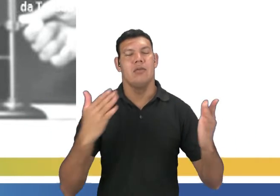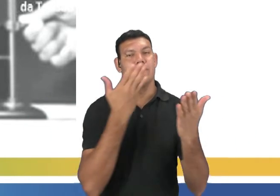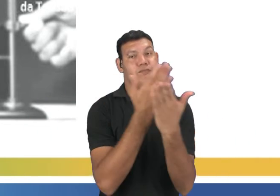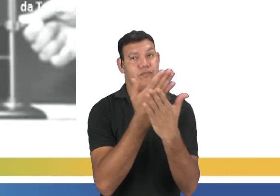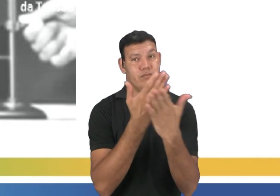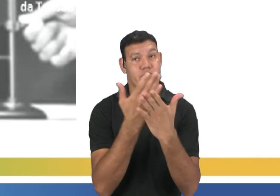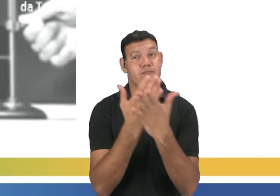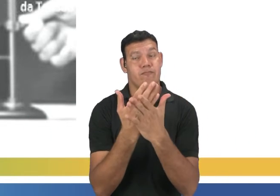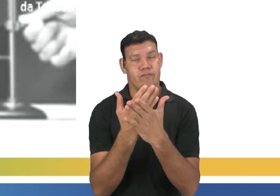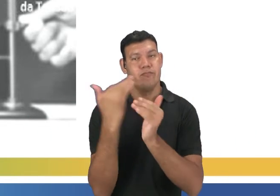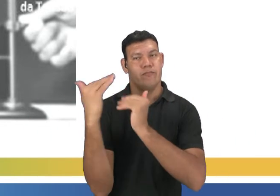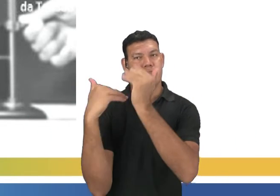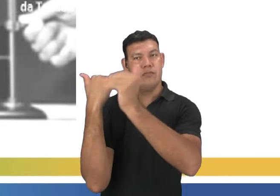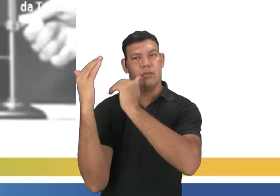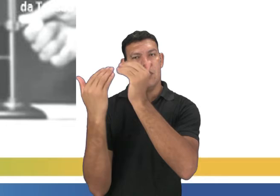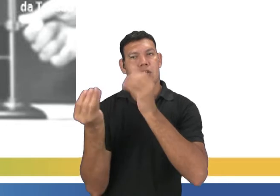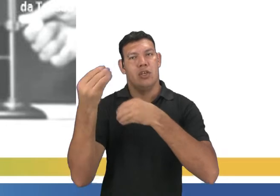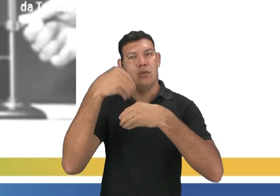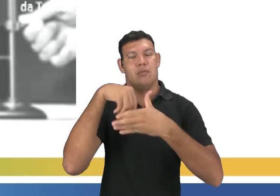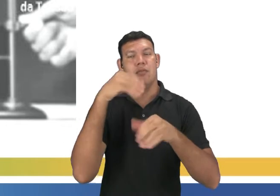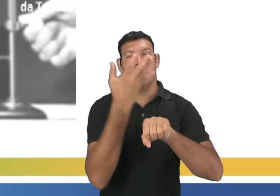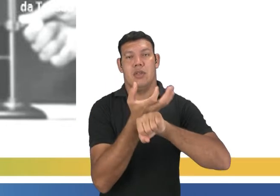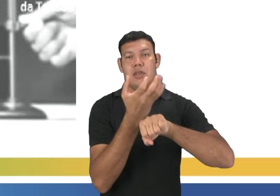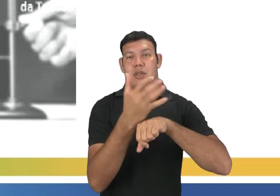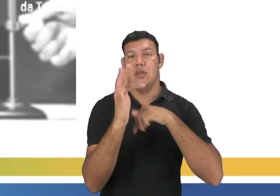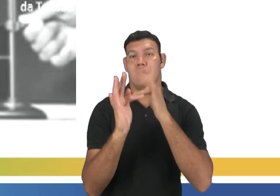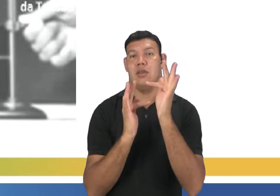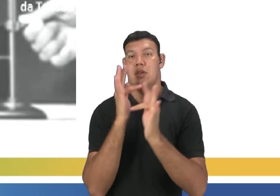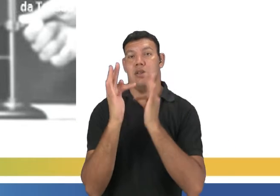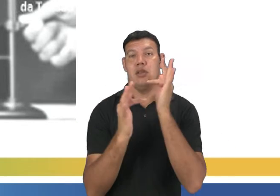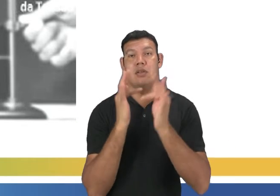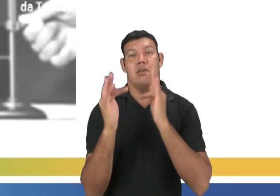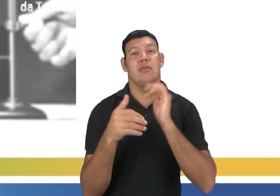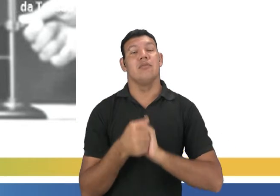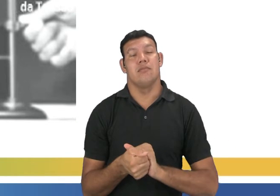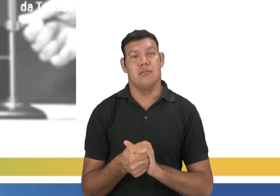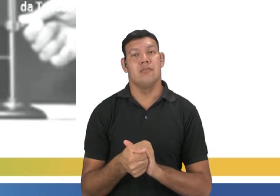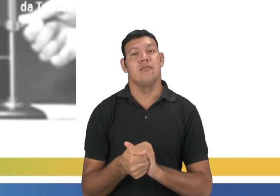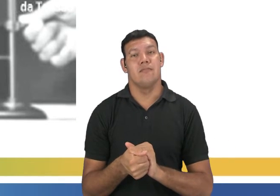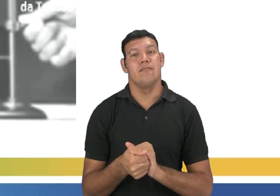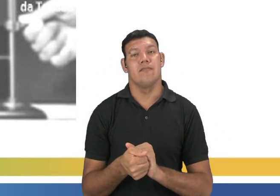nós desenvolvemos na física, por